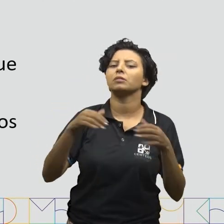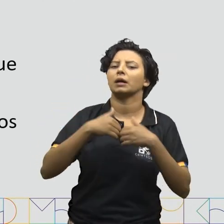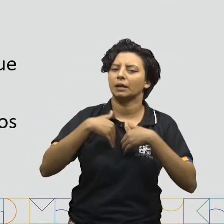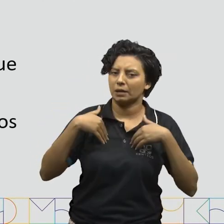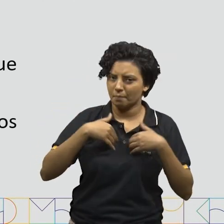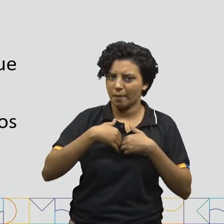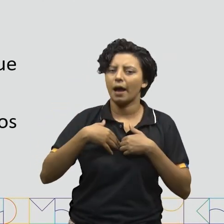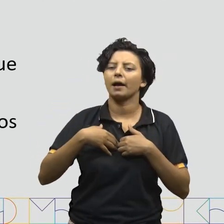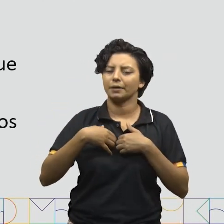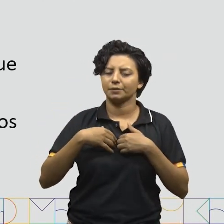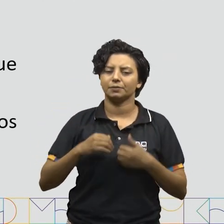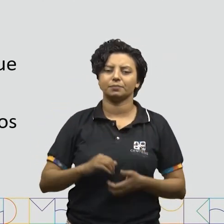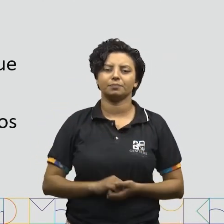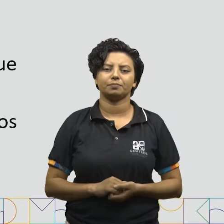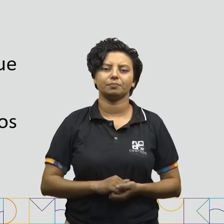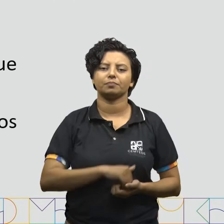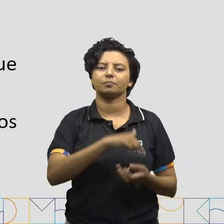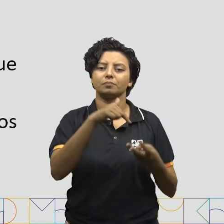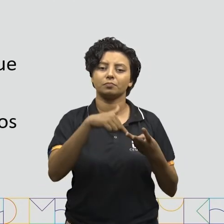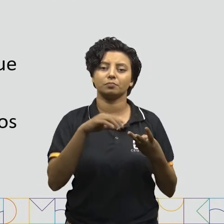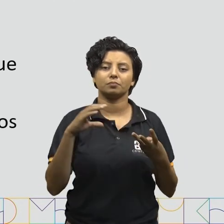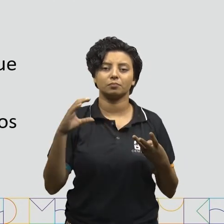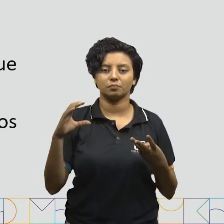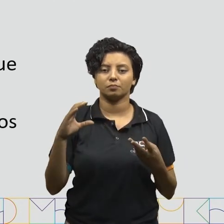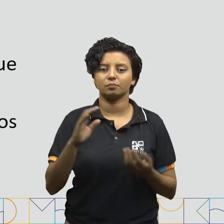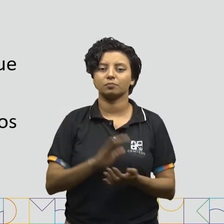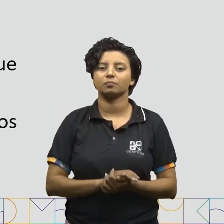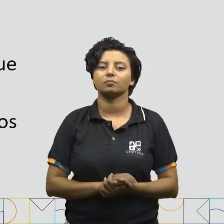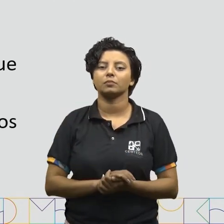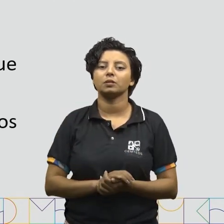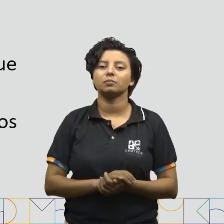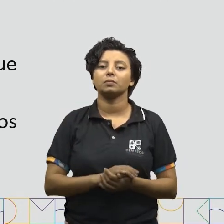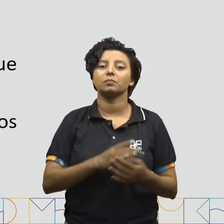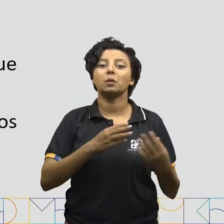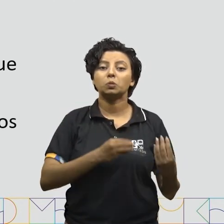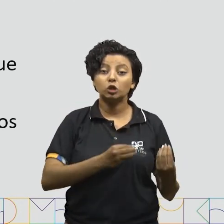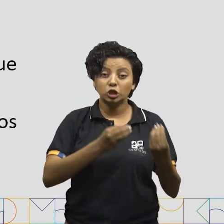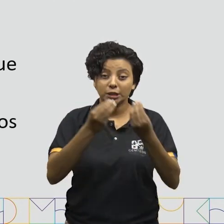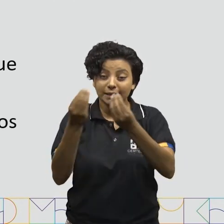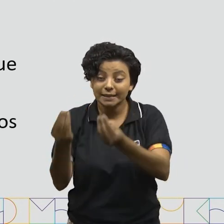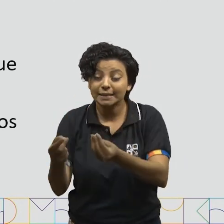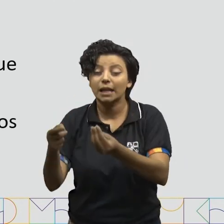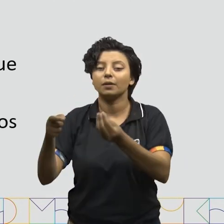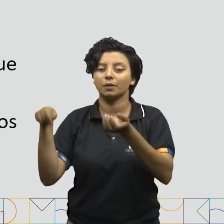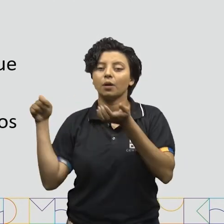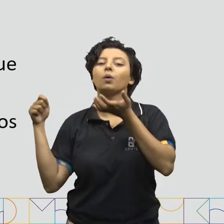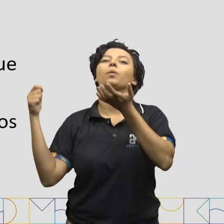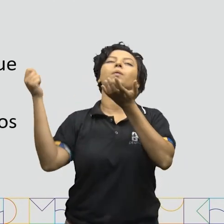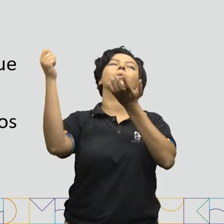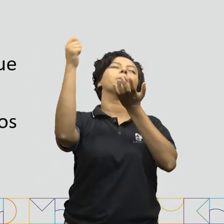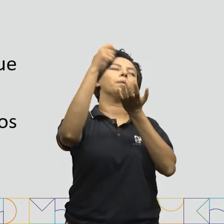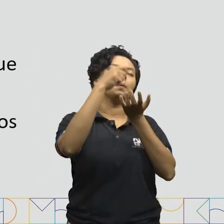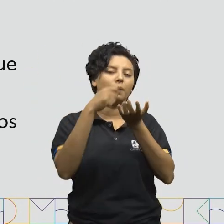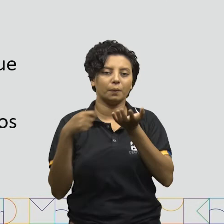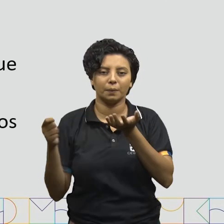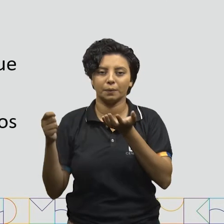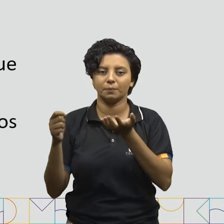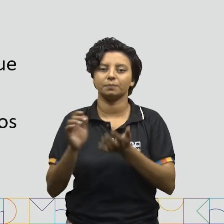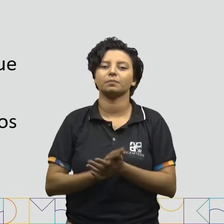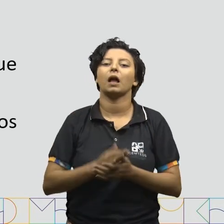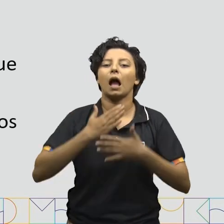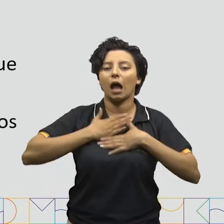para a caça e a pesca. Alternativa C. Para oferecer aos pajés e, com